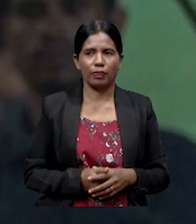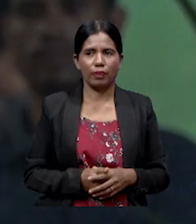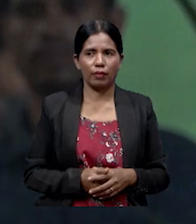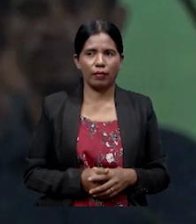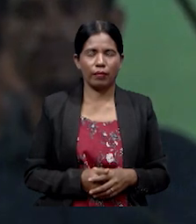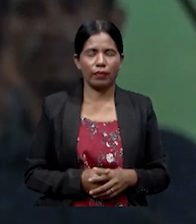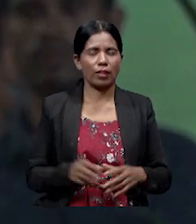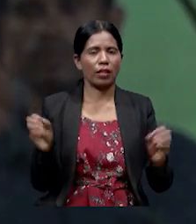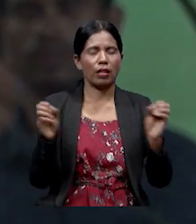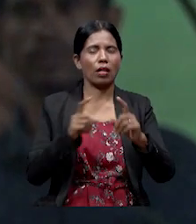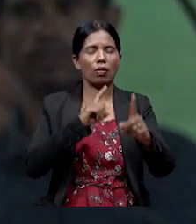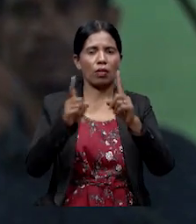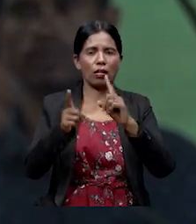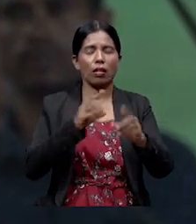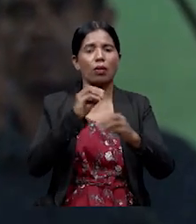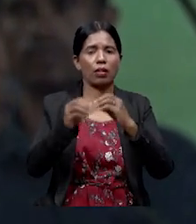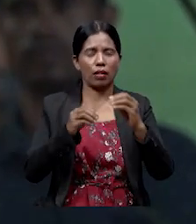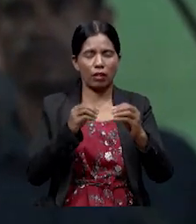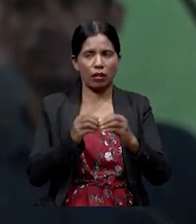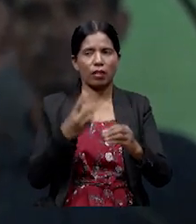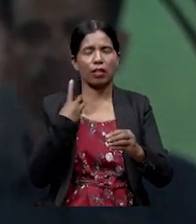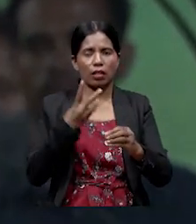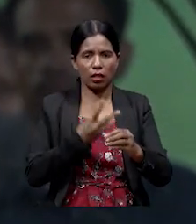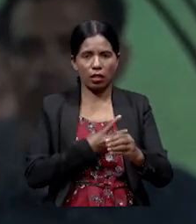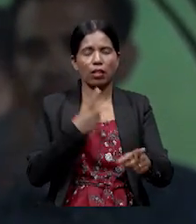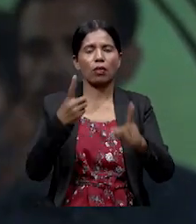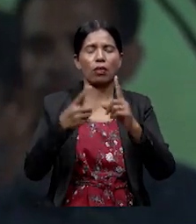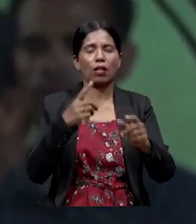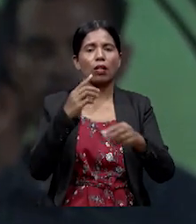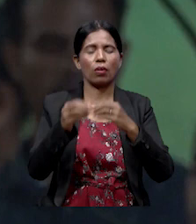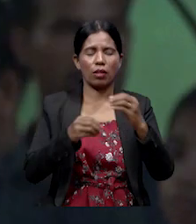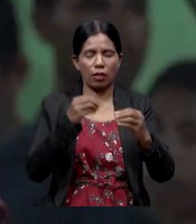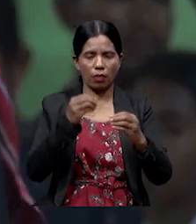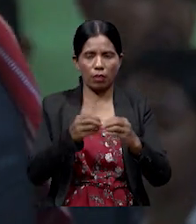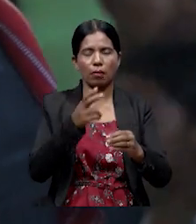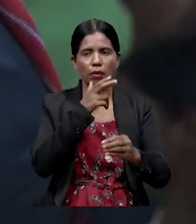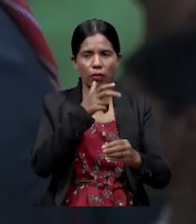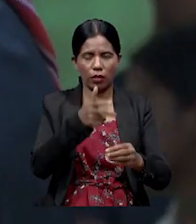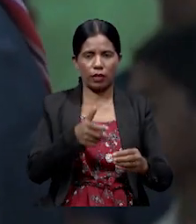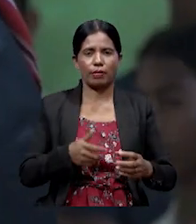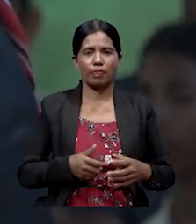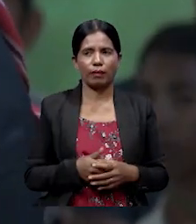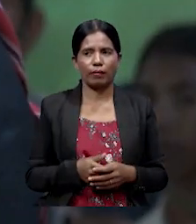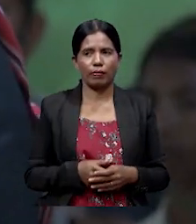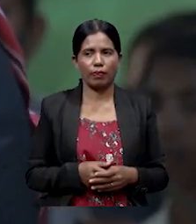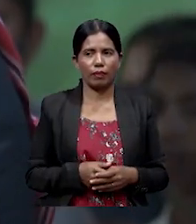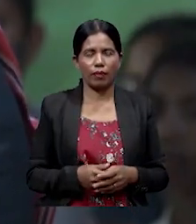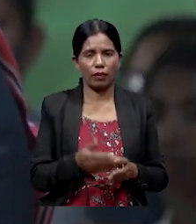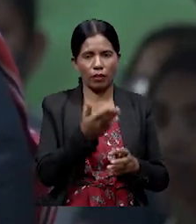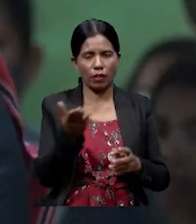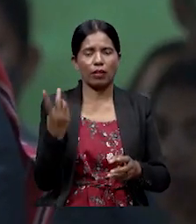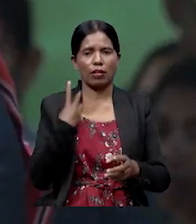Nós falamos o português. E vale a pena falar o português? Vale. Sabem que o